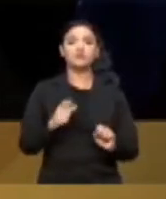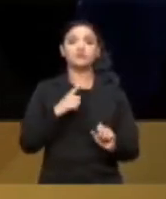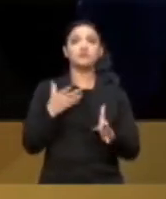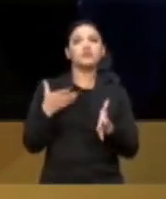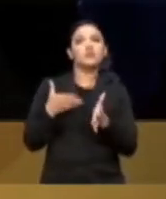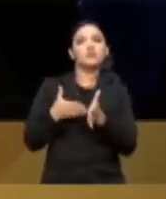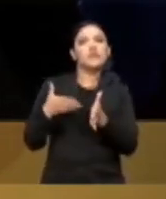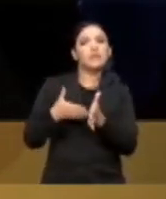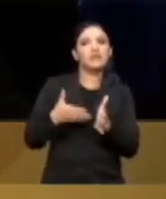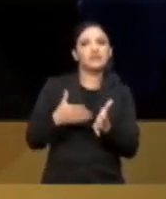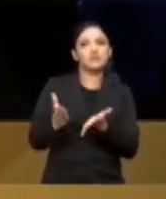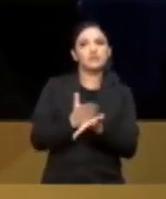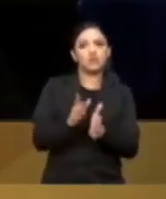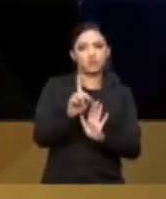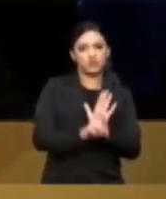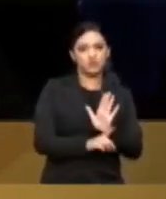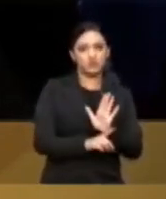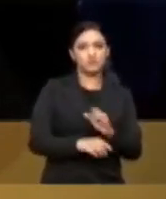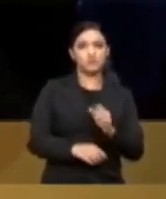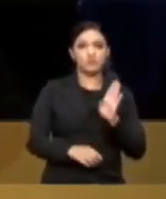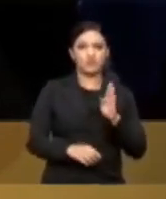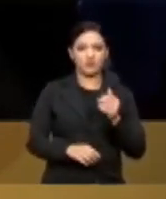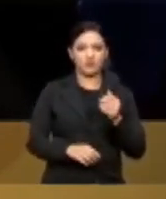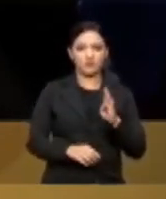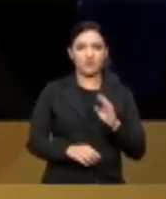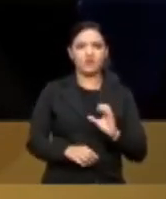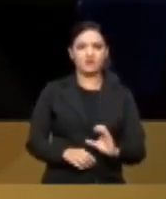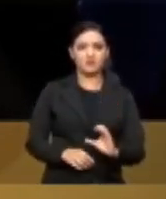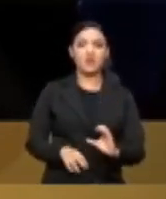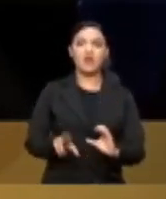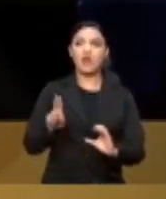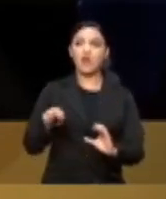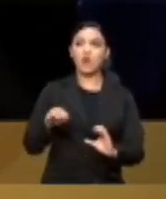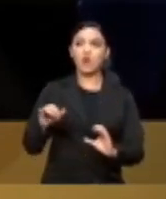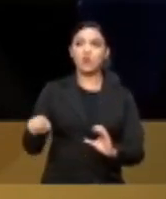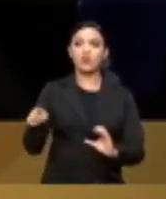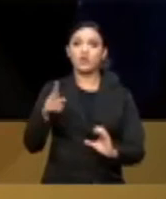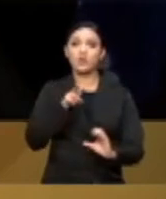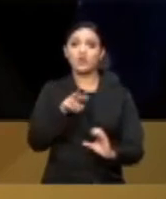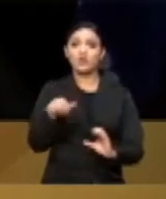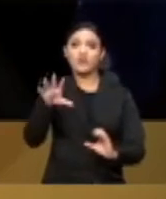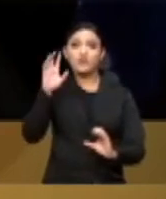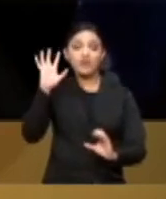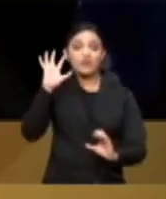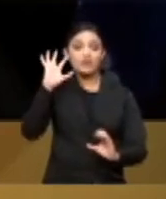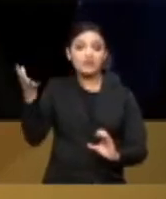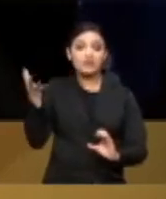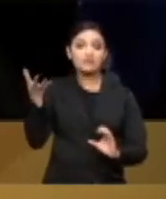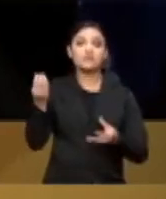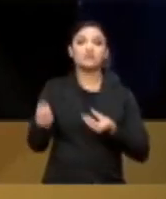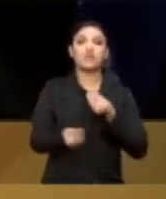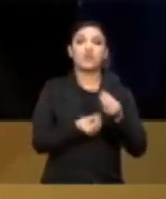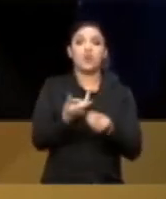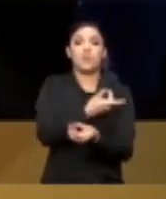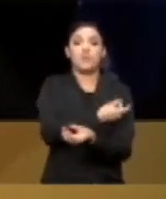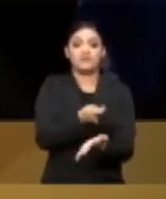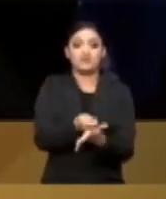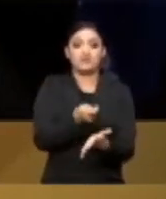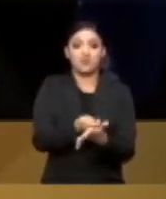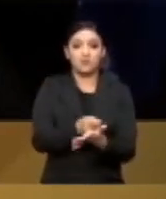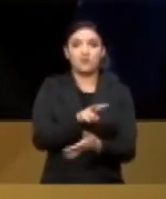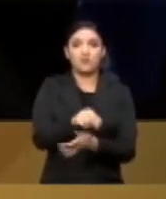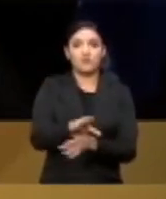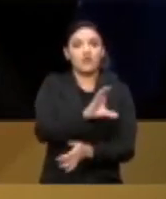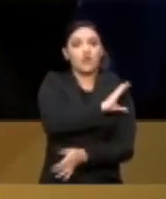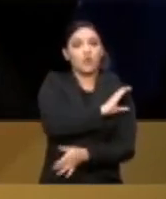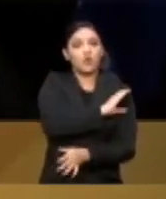certos direitos. C. Cabe à União determinar a medida de vacinação obrigatória e coordenar a atuação dos órgãos